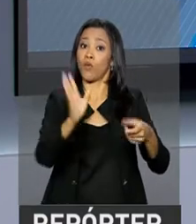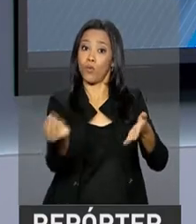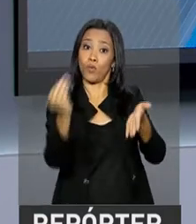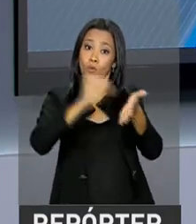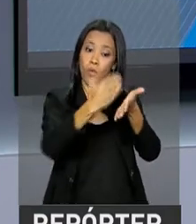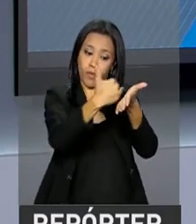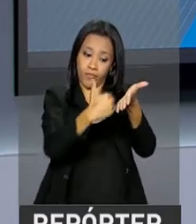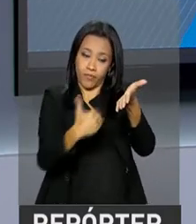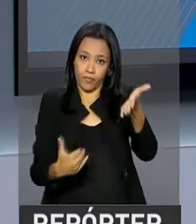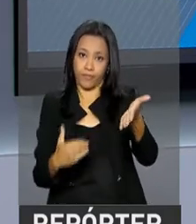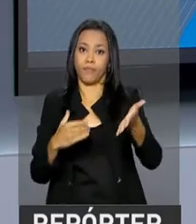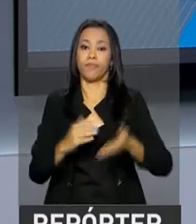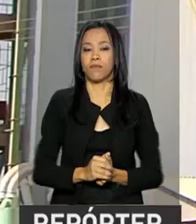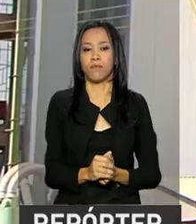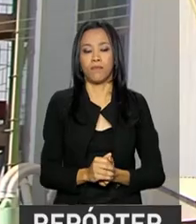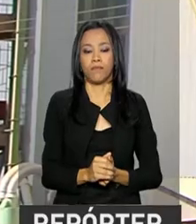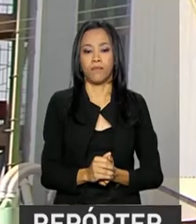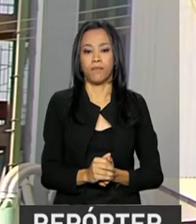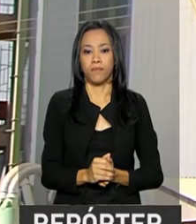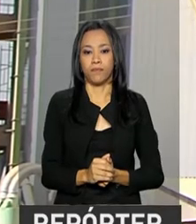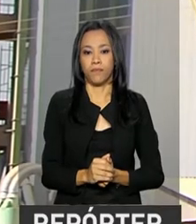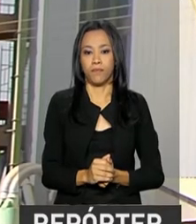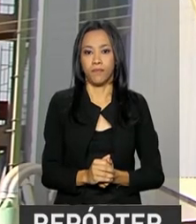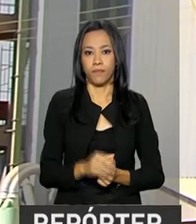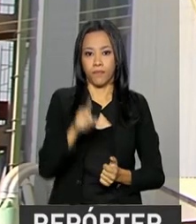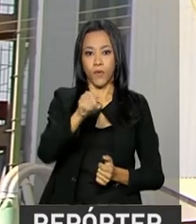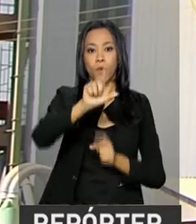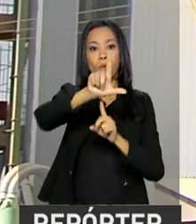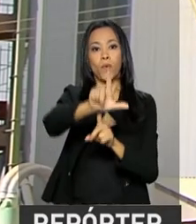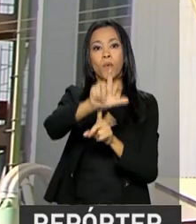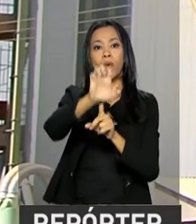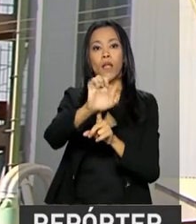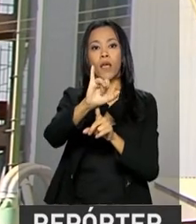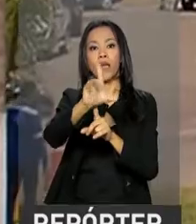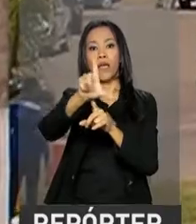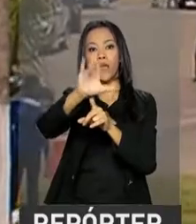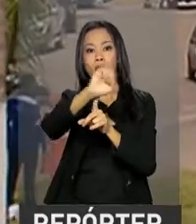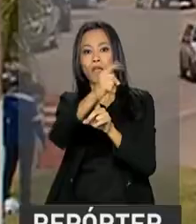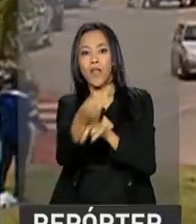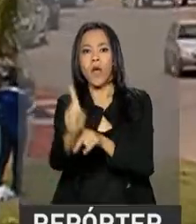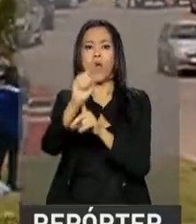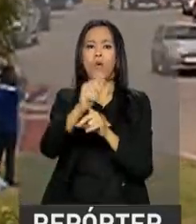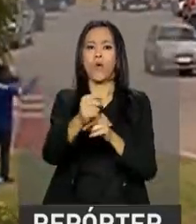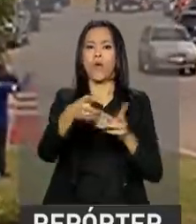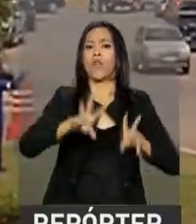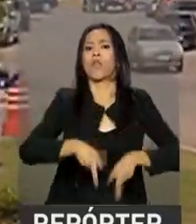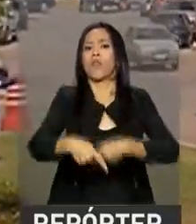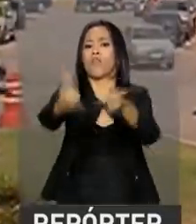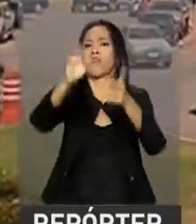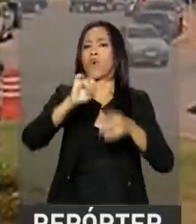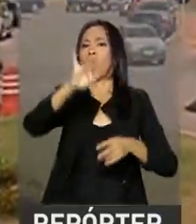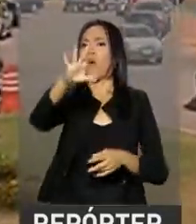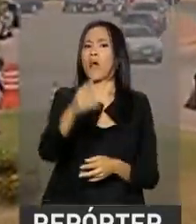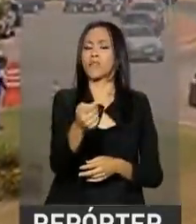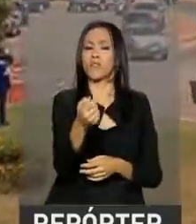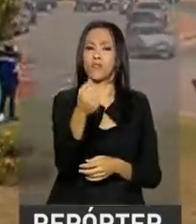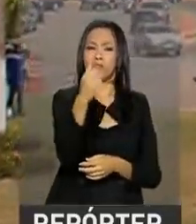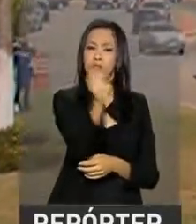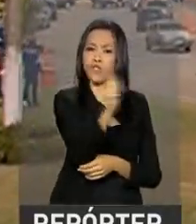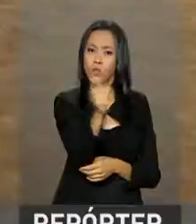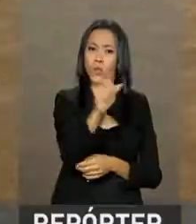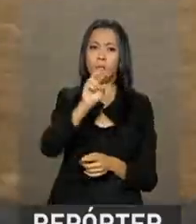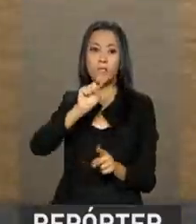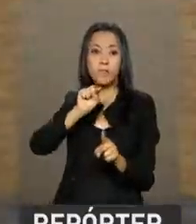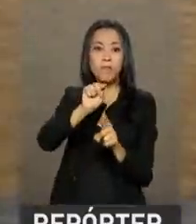vendas em balcão o leilão prevê o transporte de quase 22 mil toneladas e meia